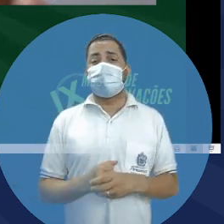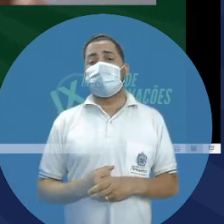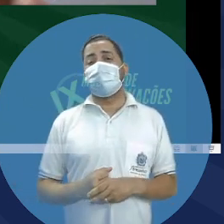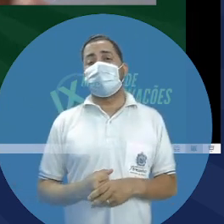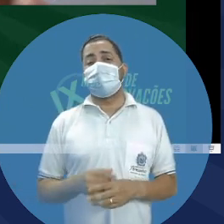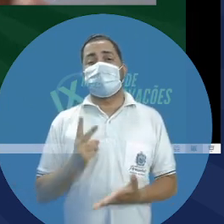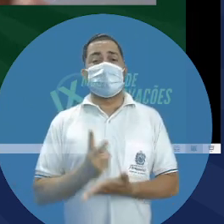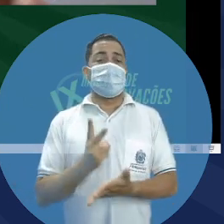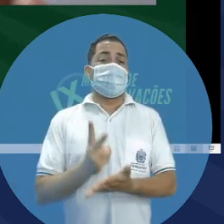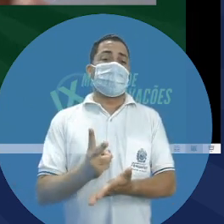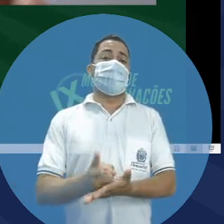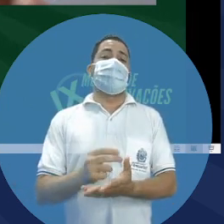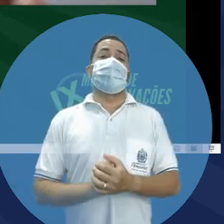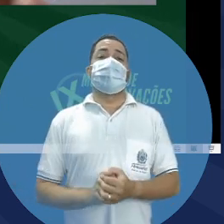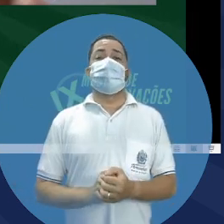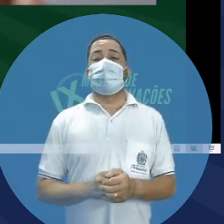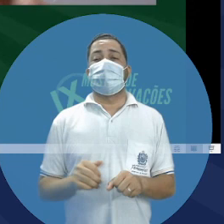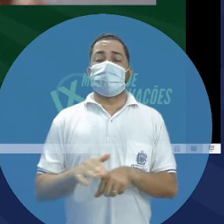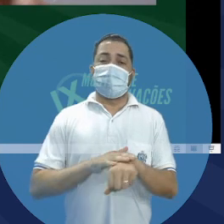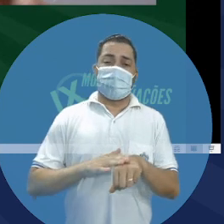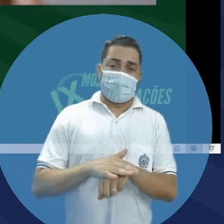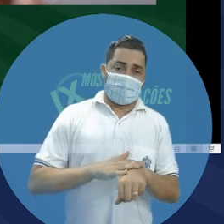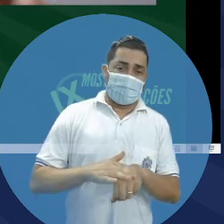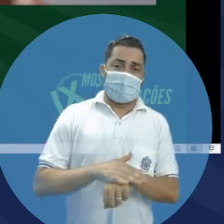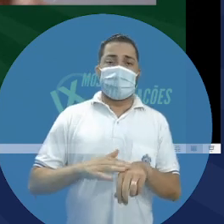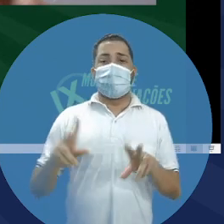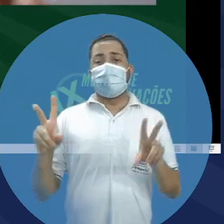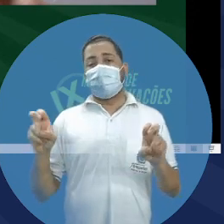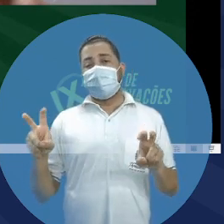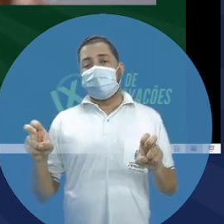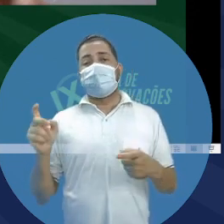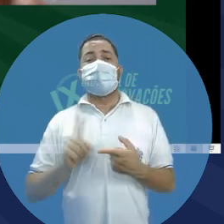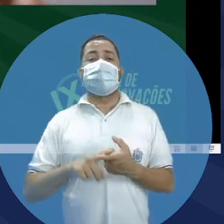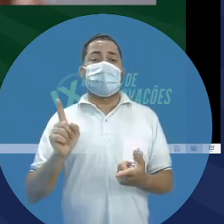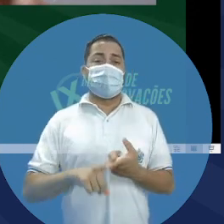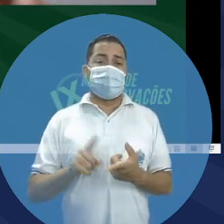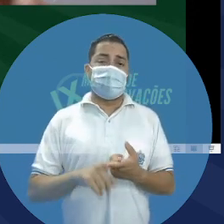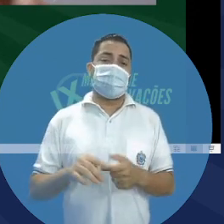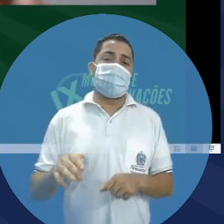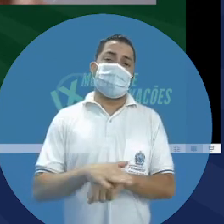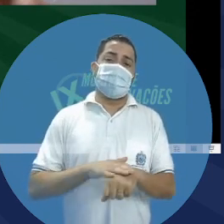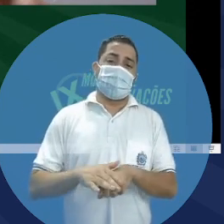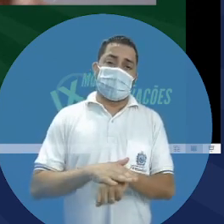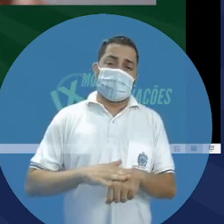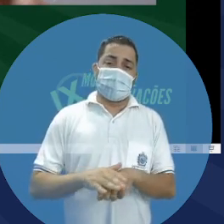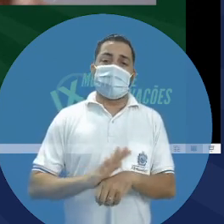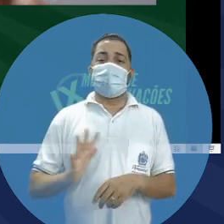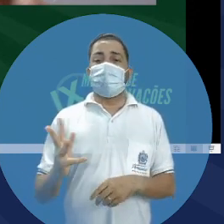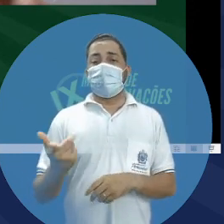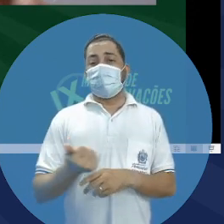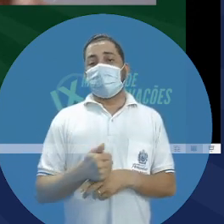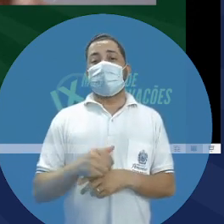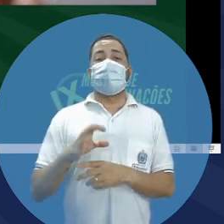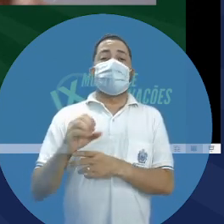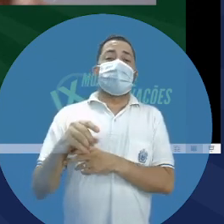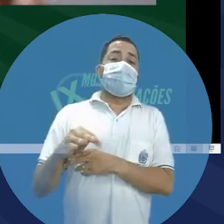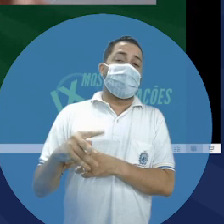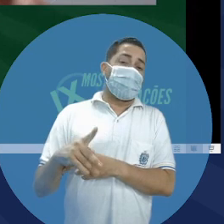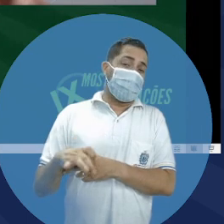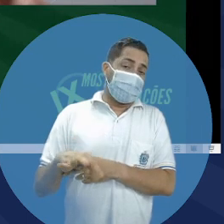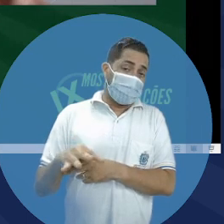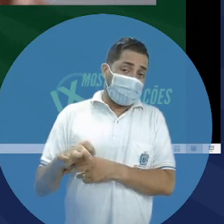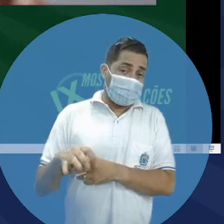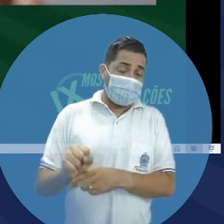puxando e conversando essas temáticas, e também conversando em todos os componentes curriculares, como eu